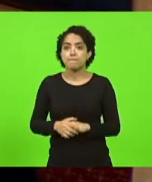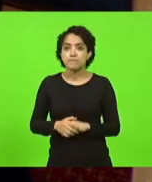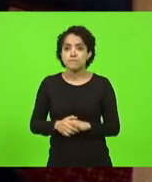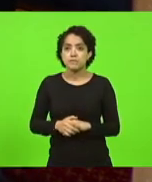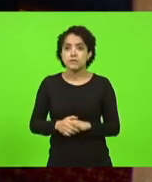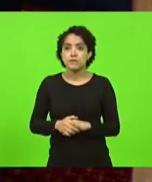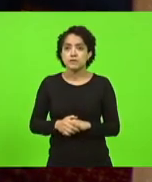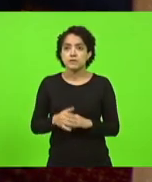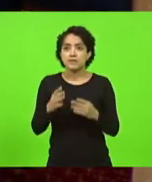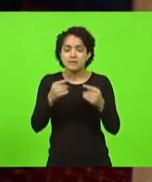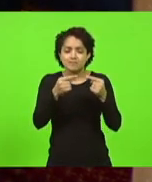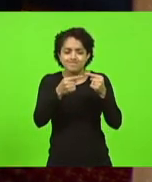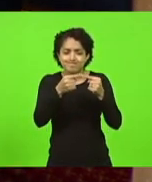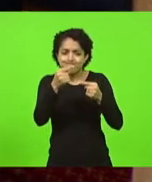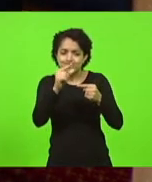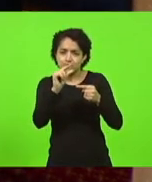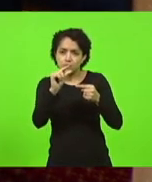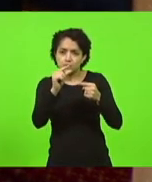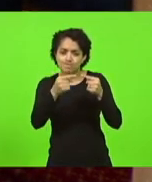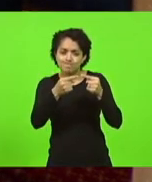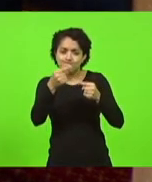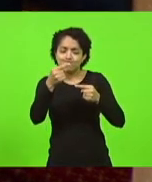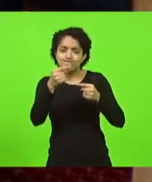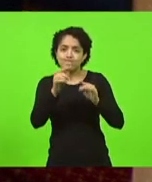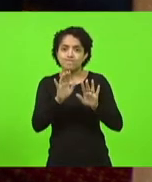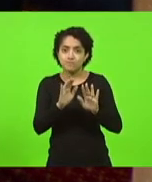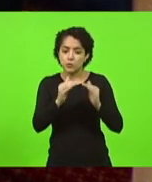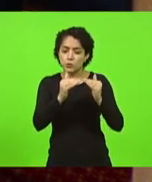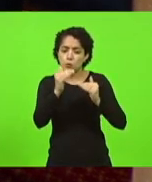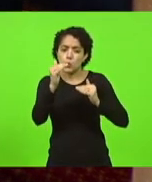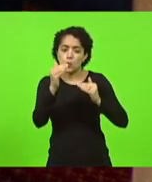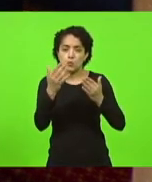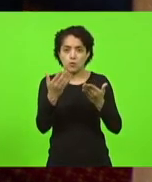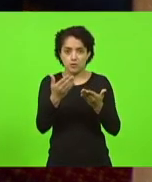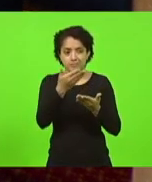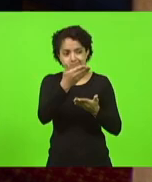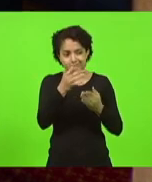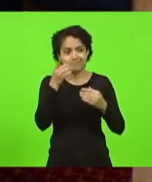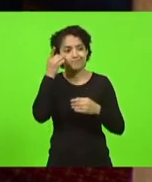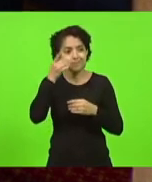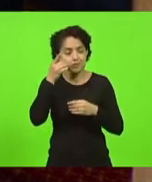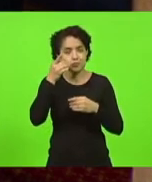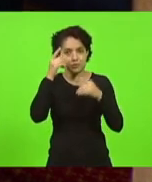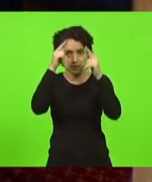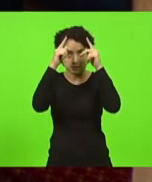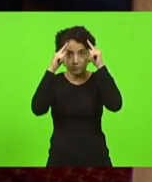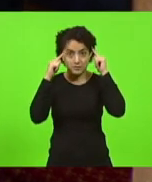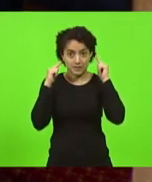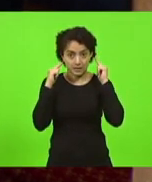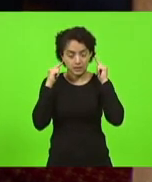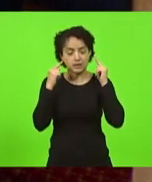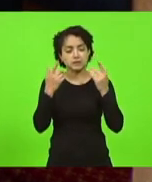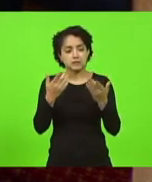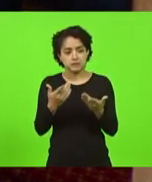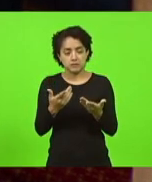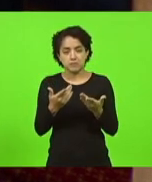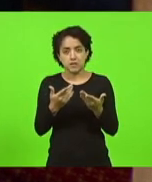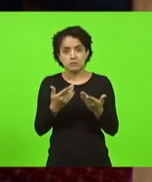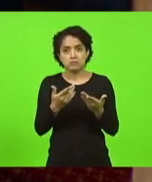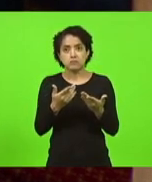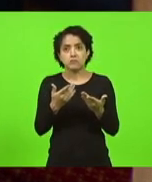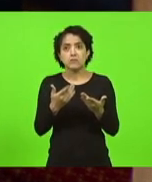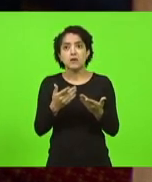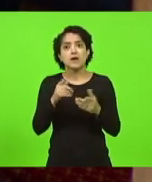de discordância só do deputado Sareta, que é um dos homens que eu mais admiro e respeito nessa casa, em relação a